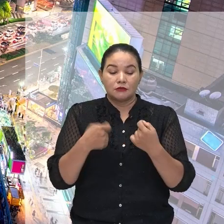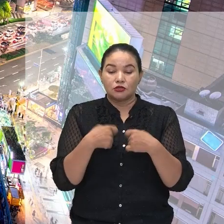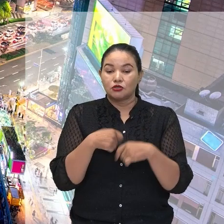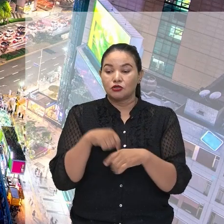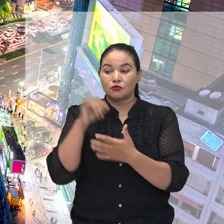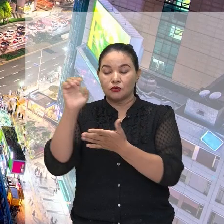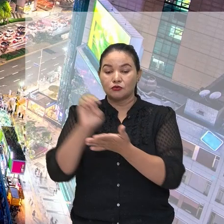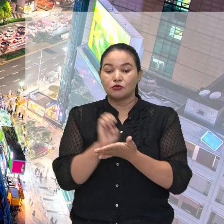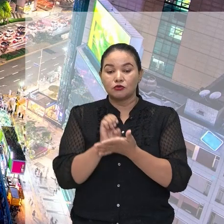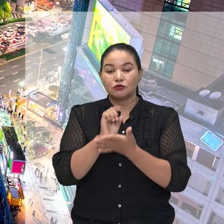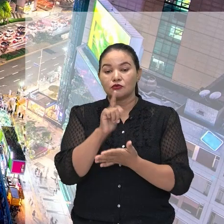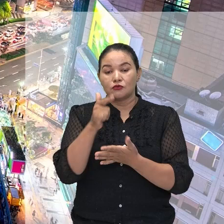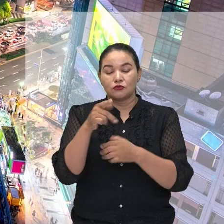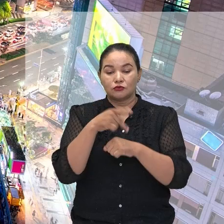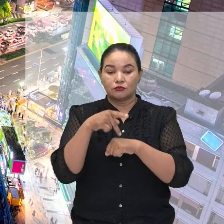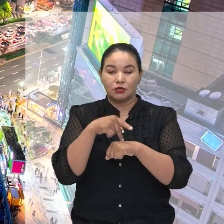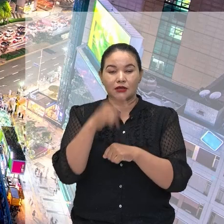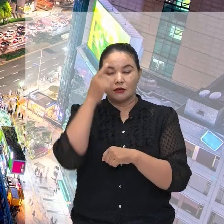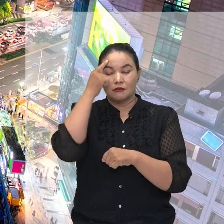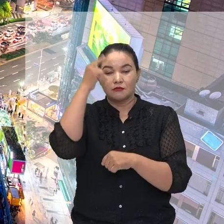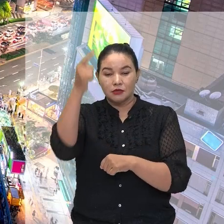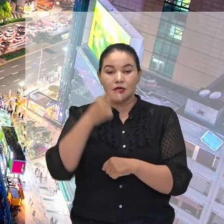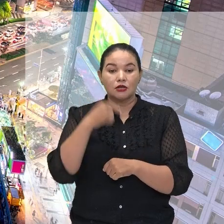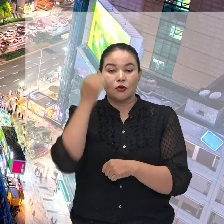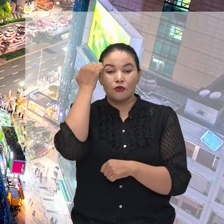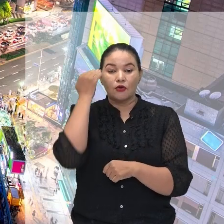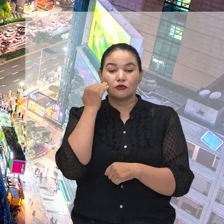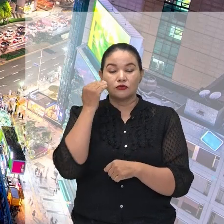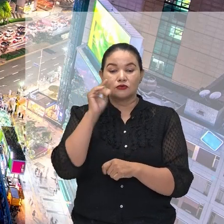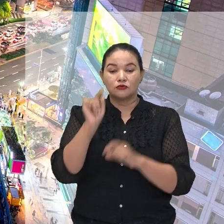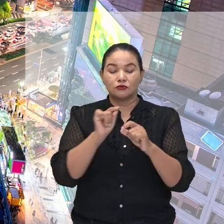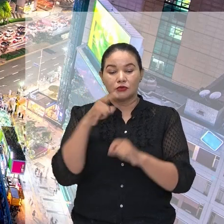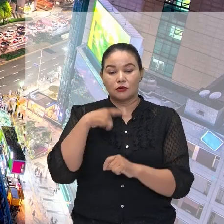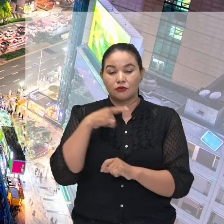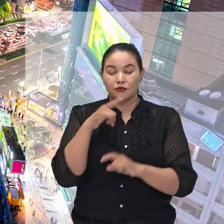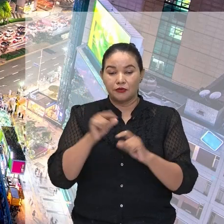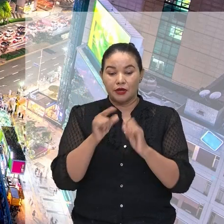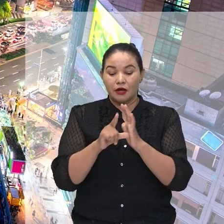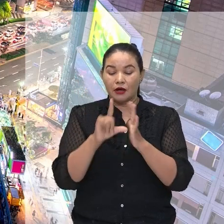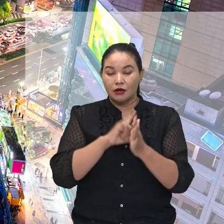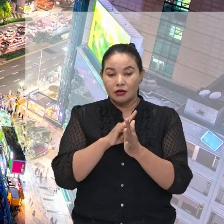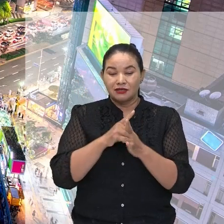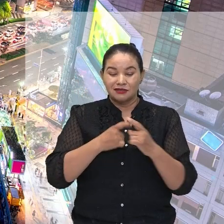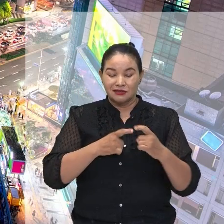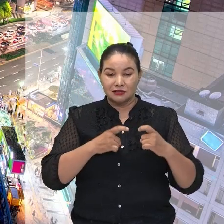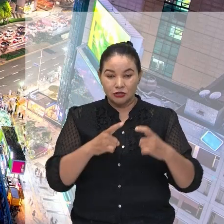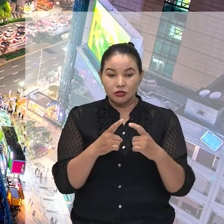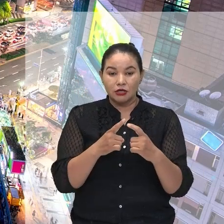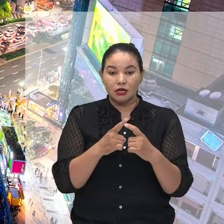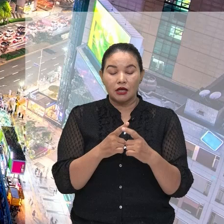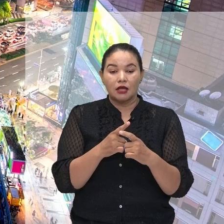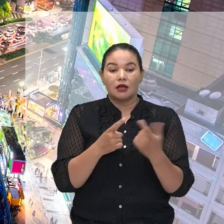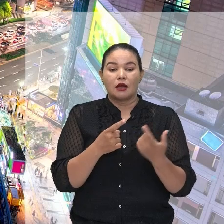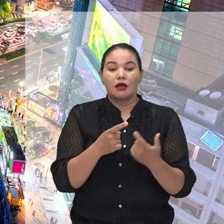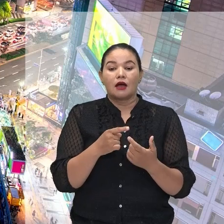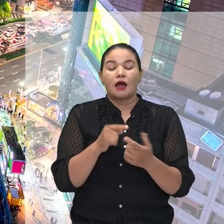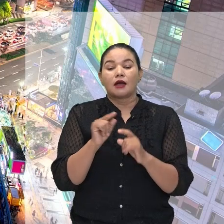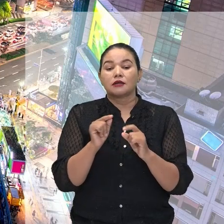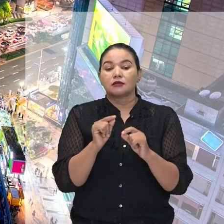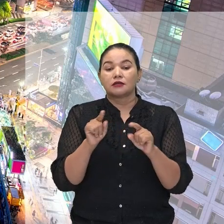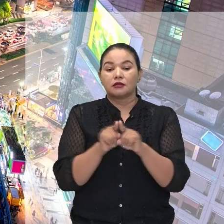outros países. E lembrando que a Coreia do Sul, antes ali da Guerra das Coreias, era somente uma,